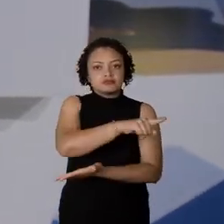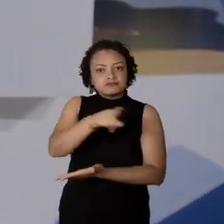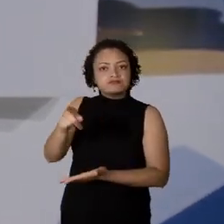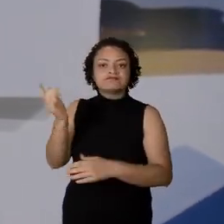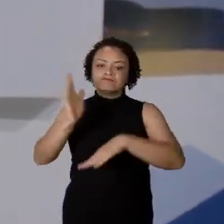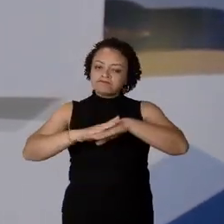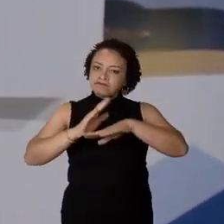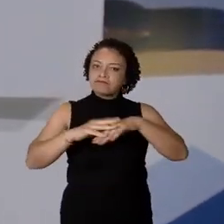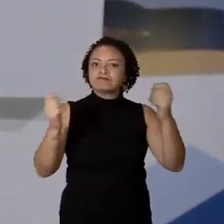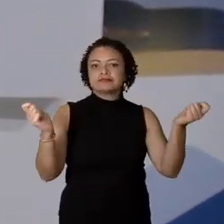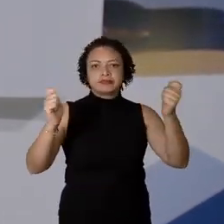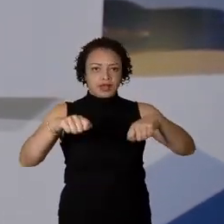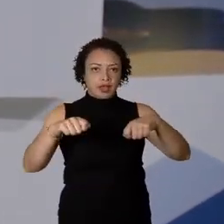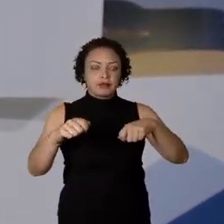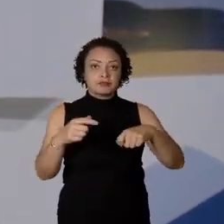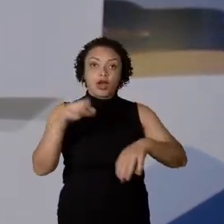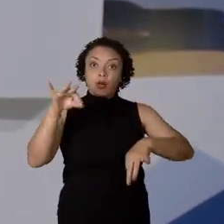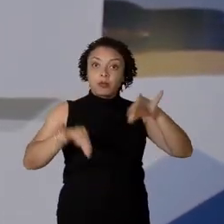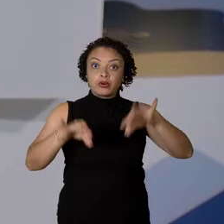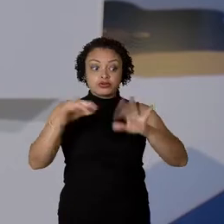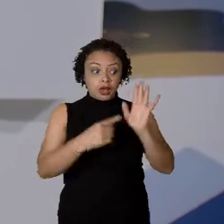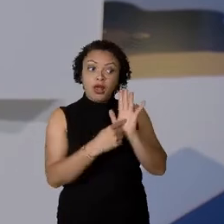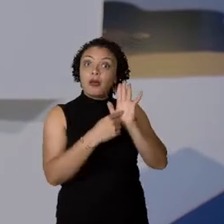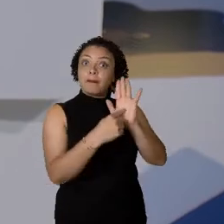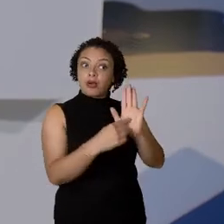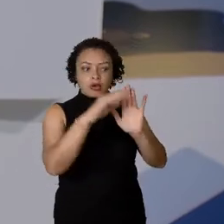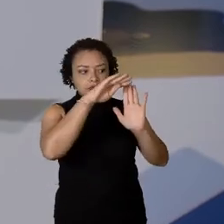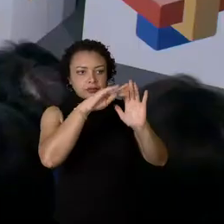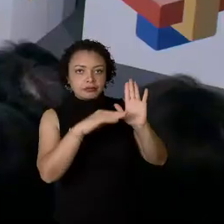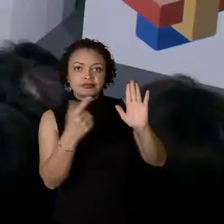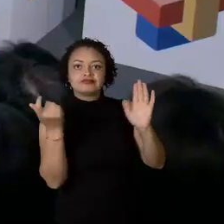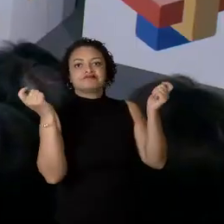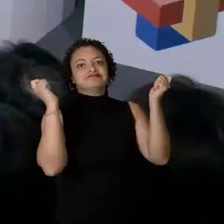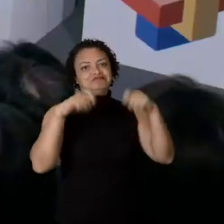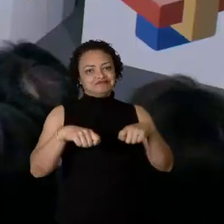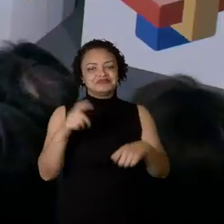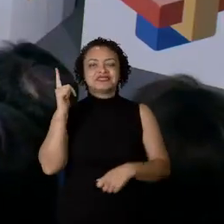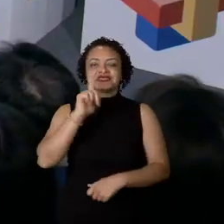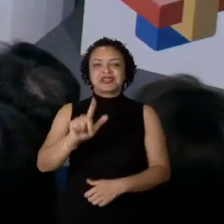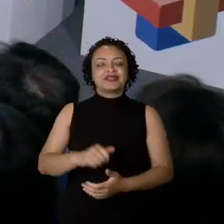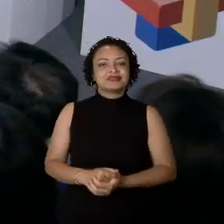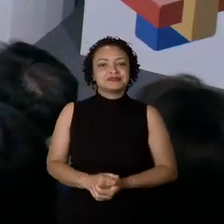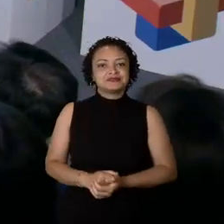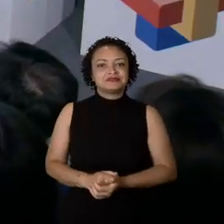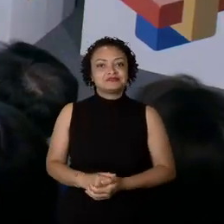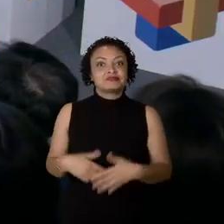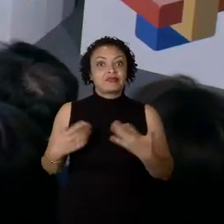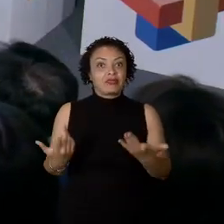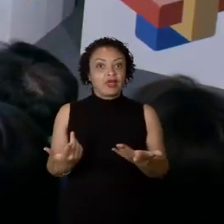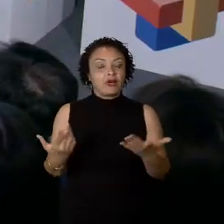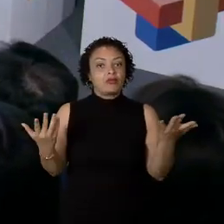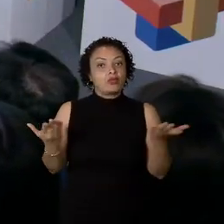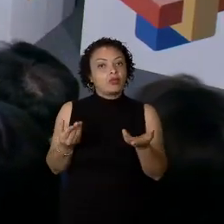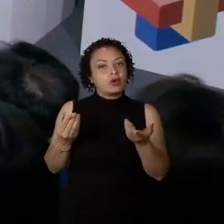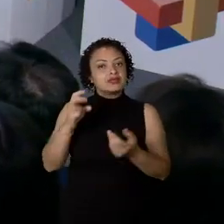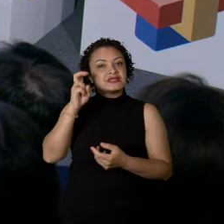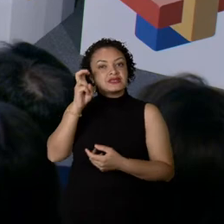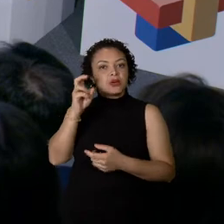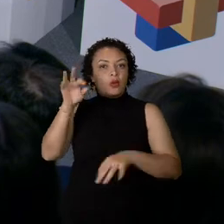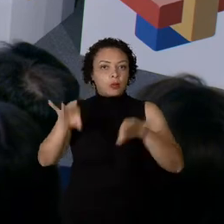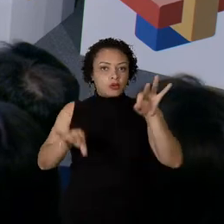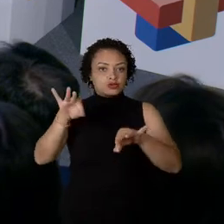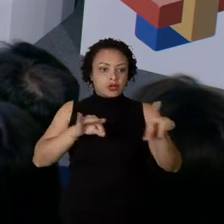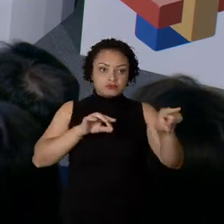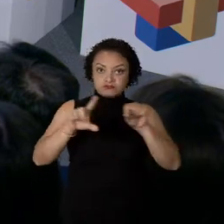eles e os projetos aqui presentes comprovam que estamos no caminho certo. Entre nossos finalistas, 5 projetos